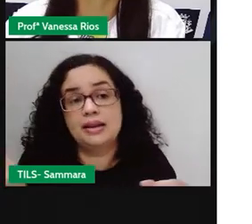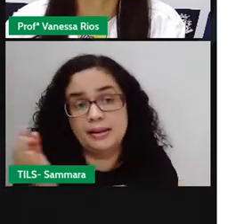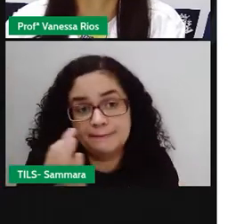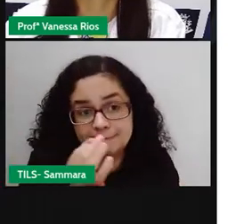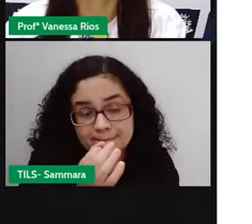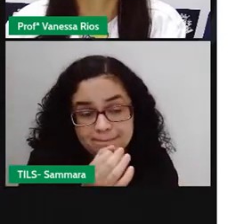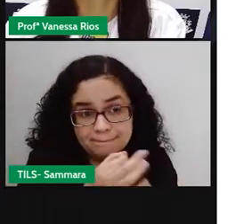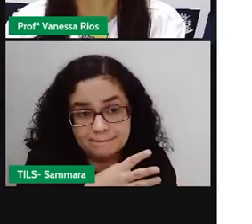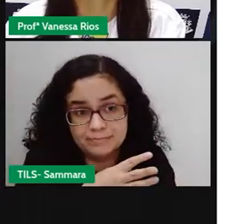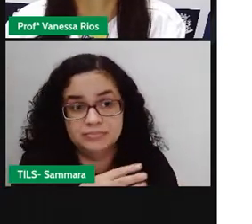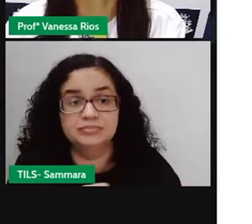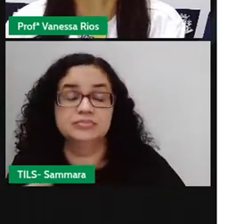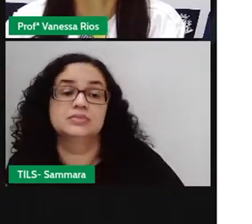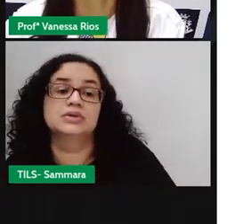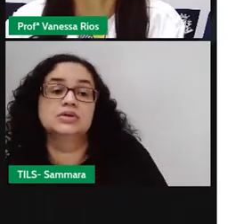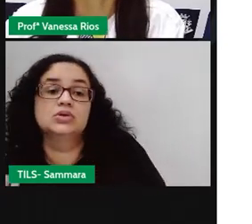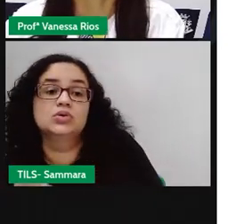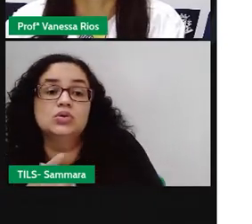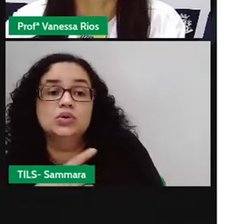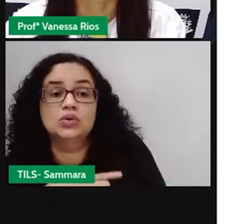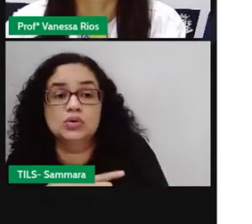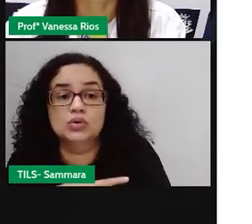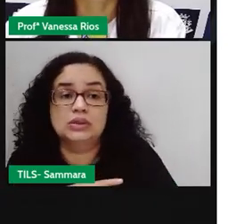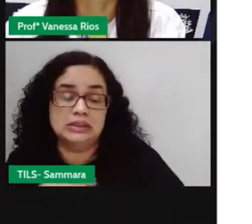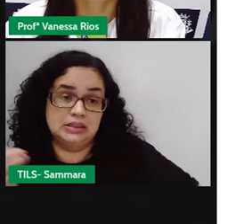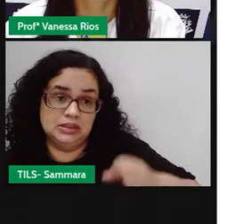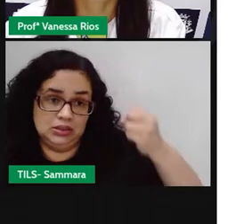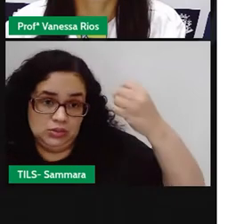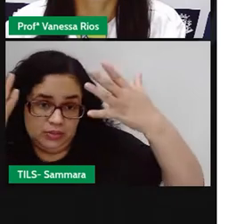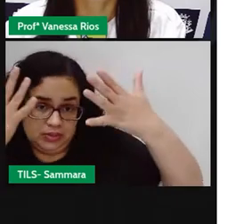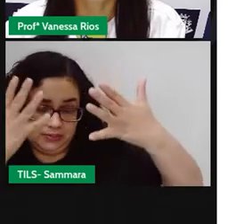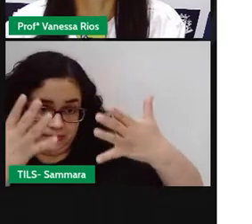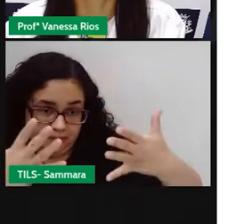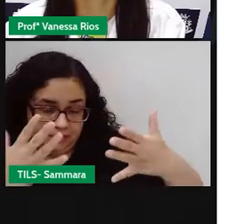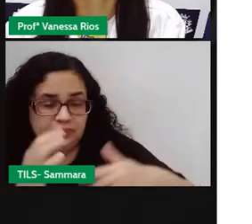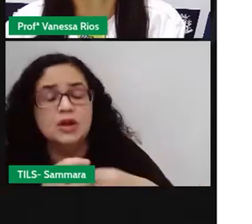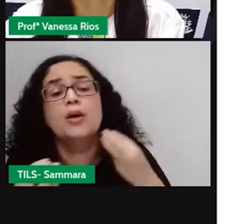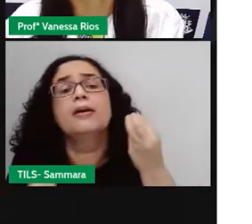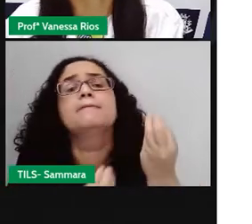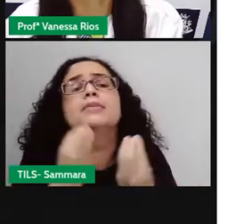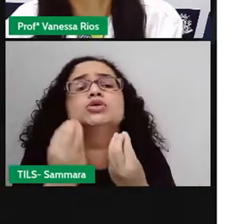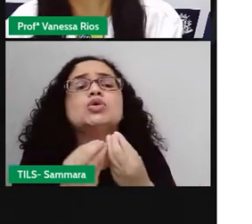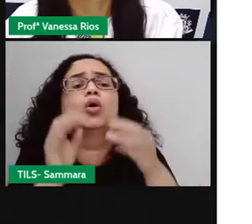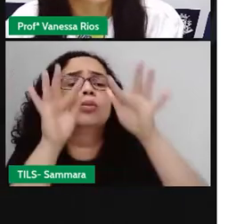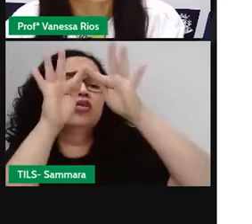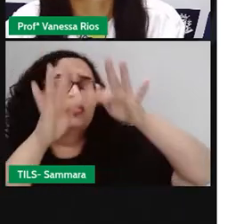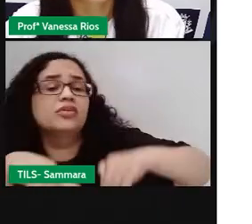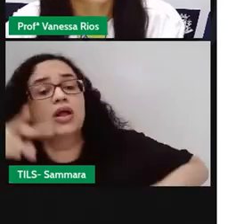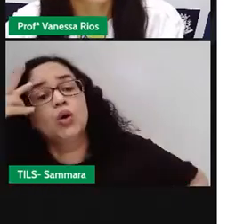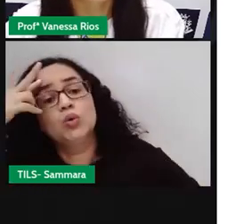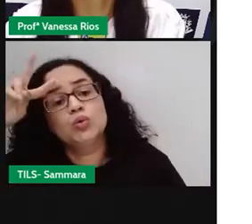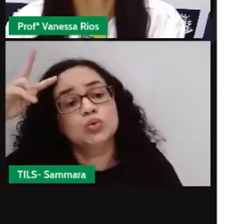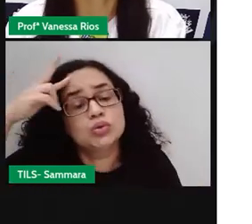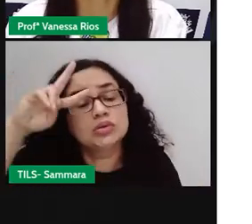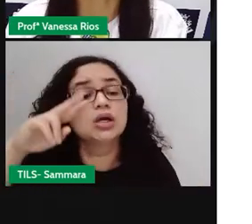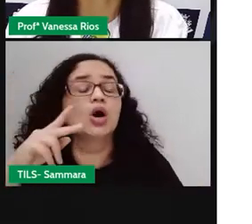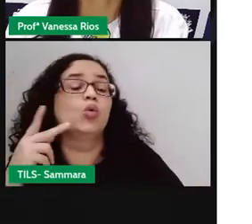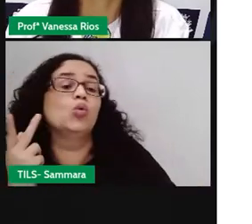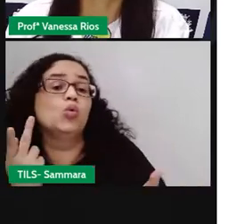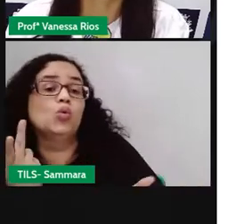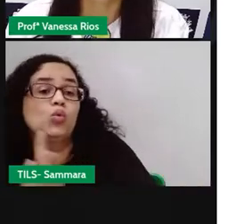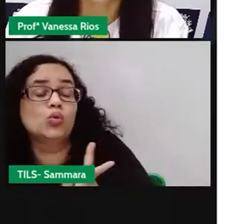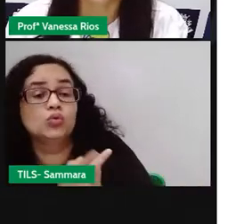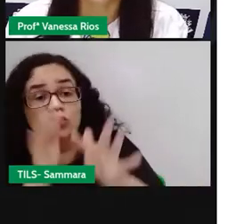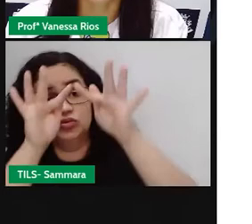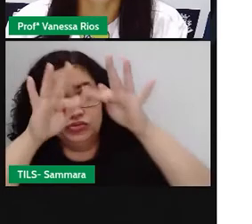conclusão daquilo que está sendo contado. Mas como é o final de uma história? O que é que acontece